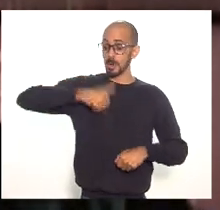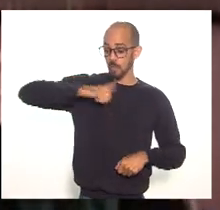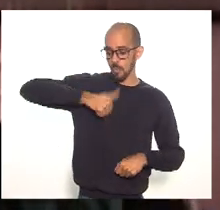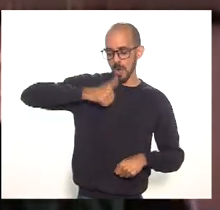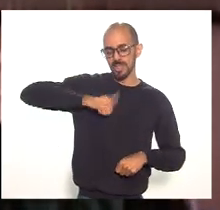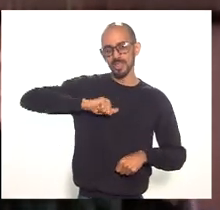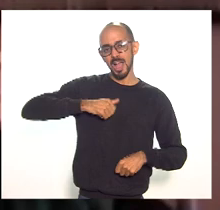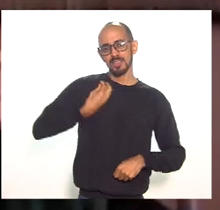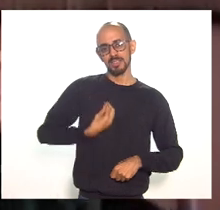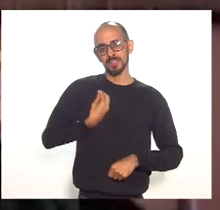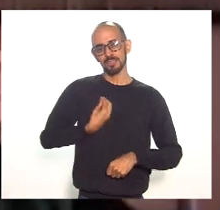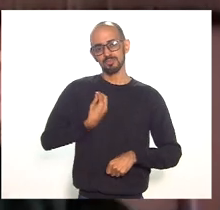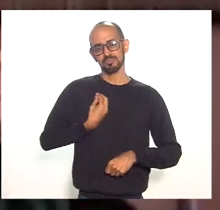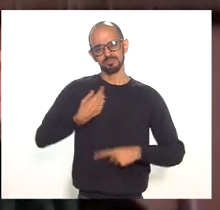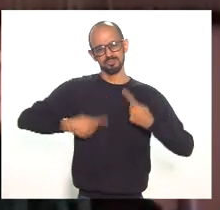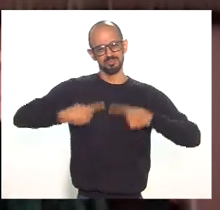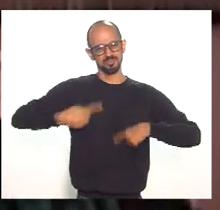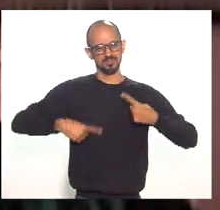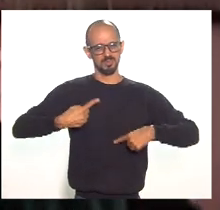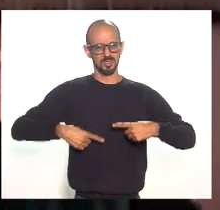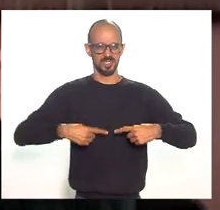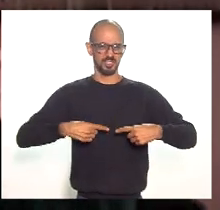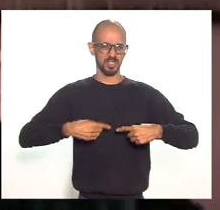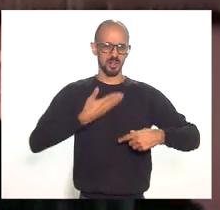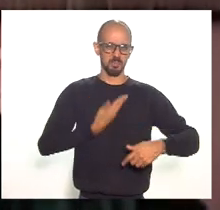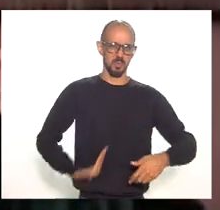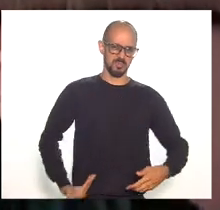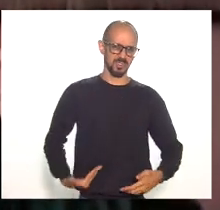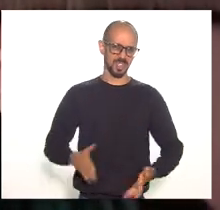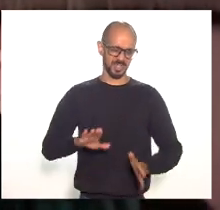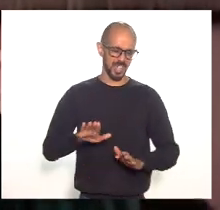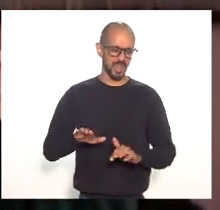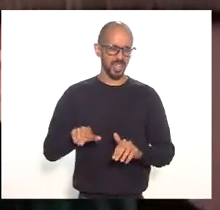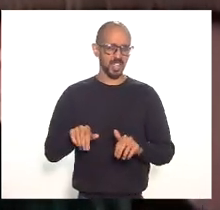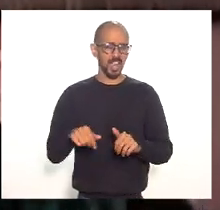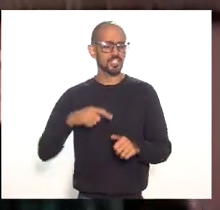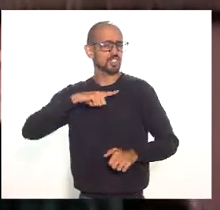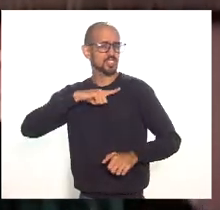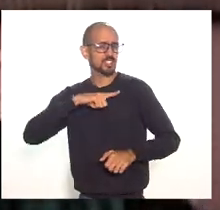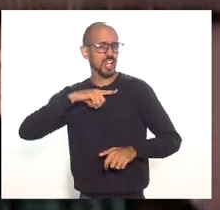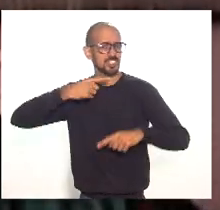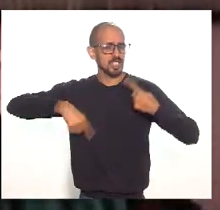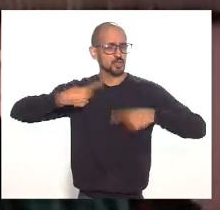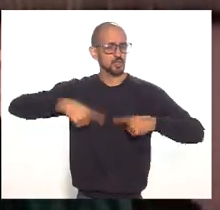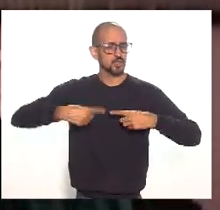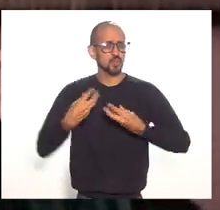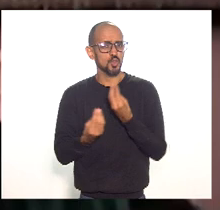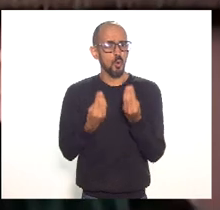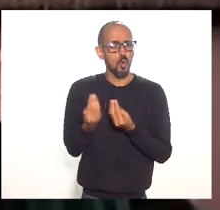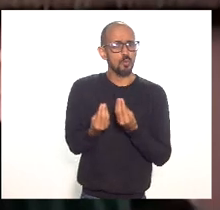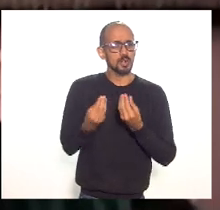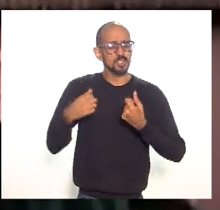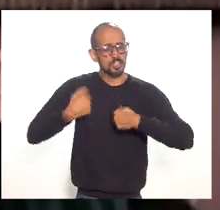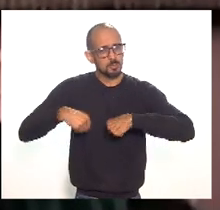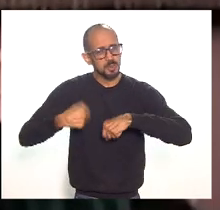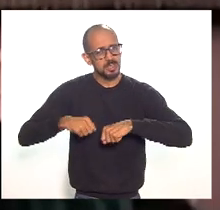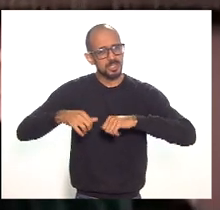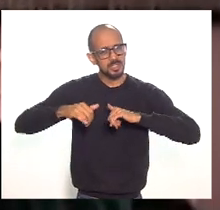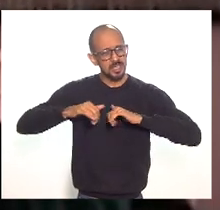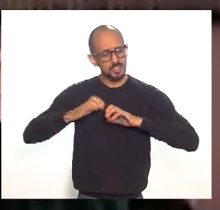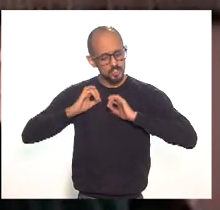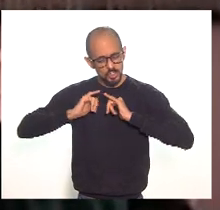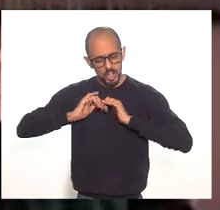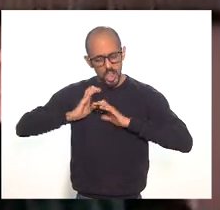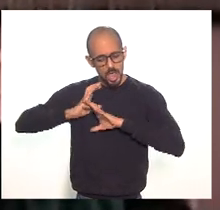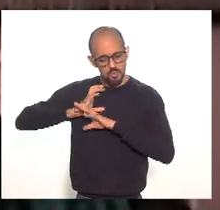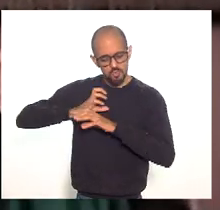né? A gente vem recorrentemente aqui discutindo o quanto a gente precisa da produção de dados, de